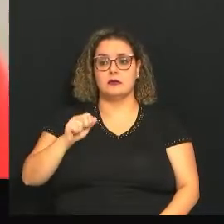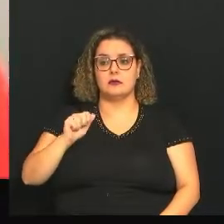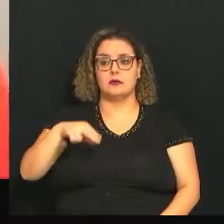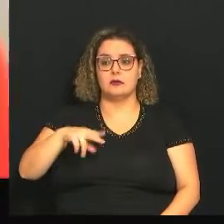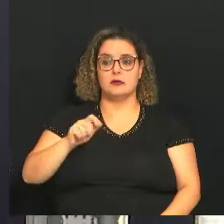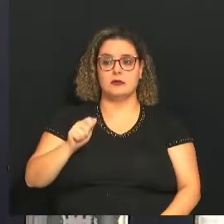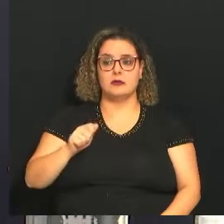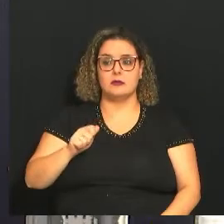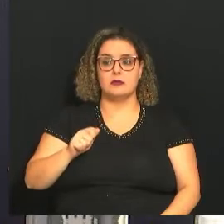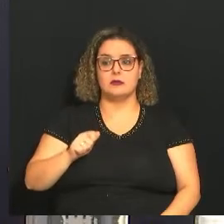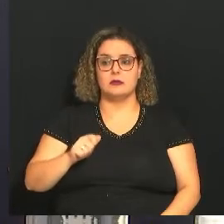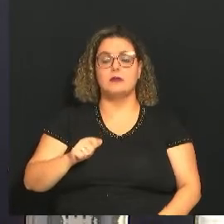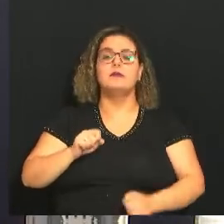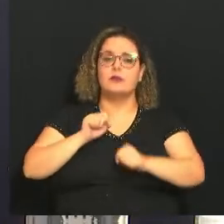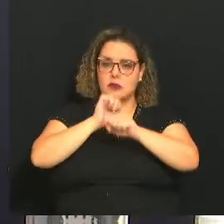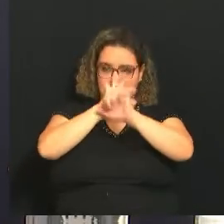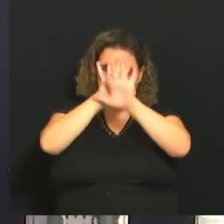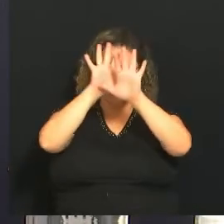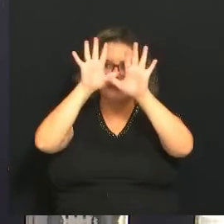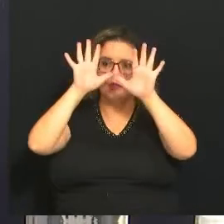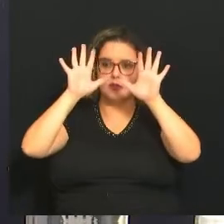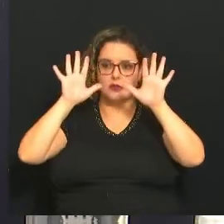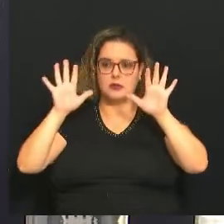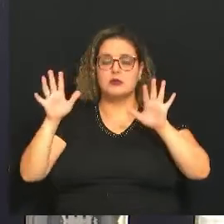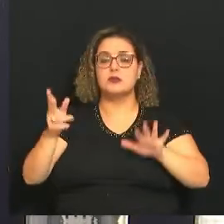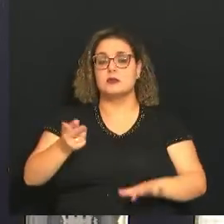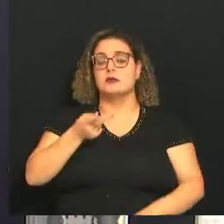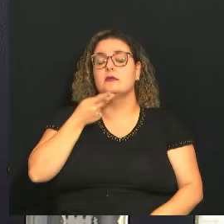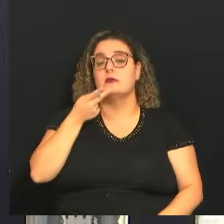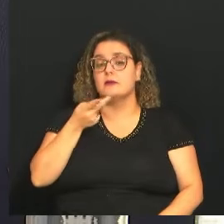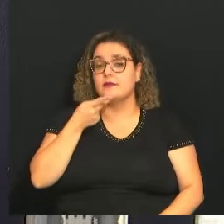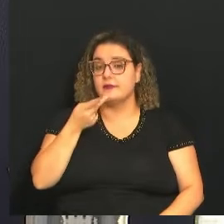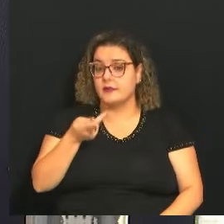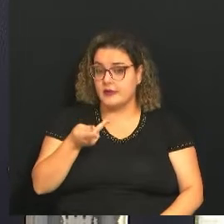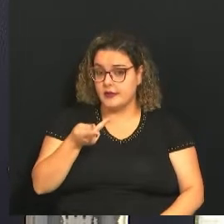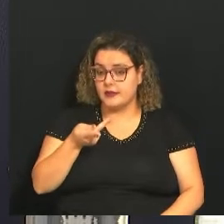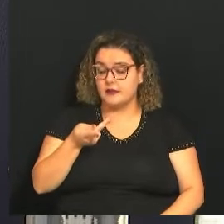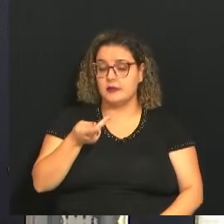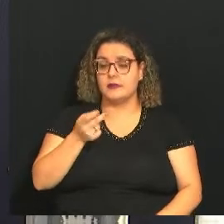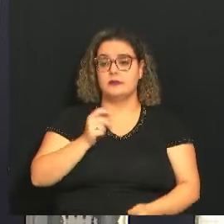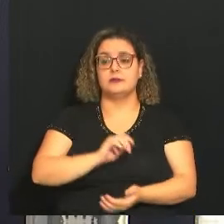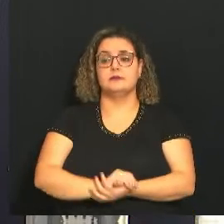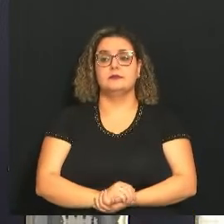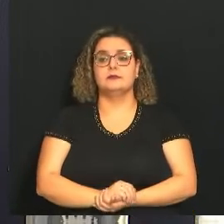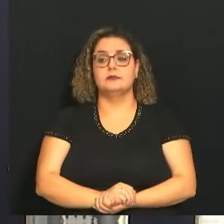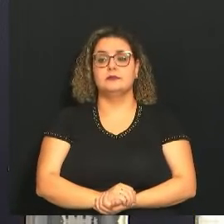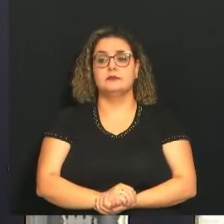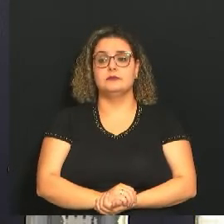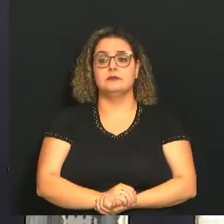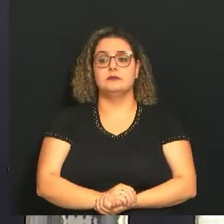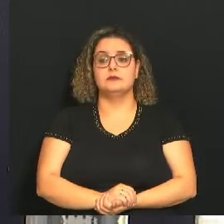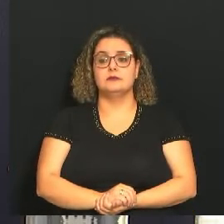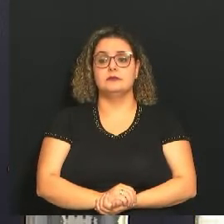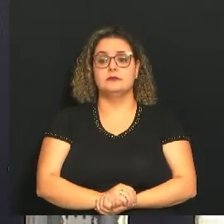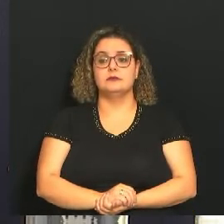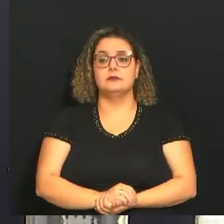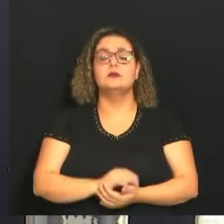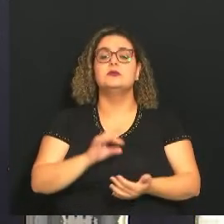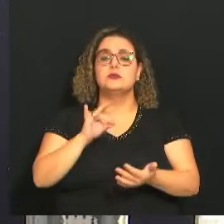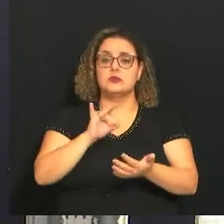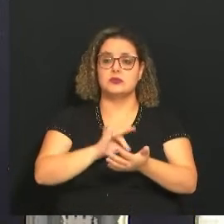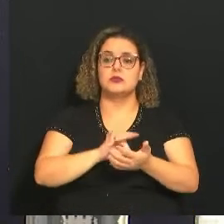Obrigada, foi muito esclarecedora aí a sua explanação, a sua fala. Aí você, de fato,